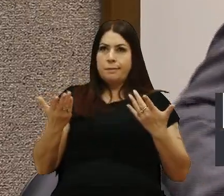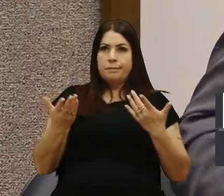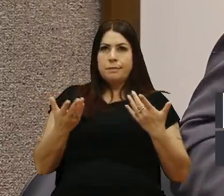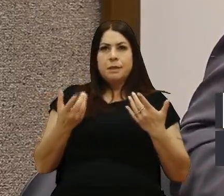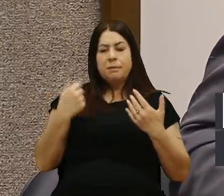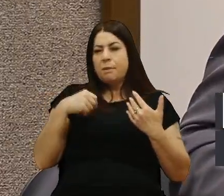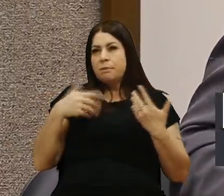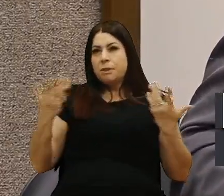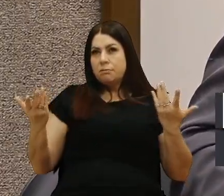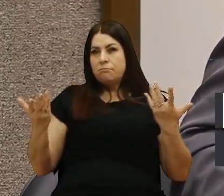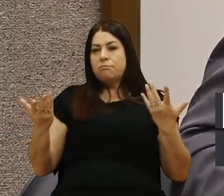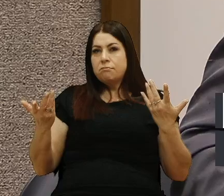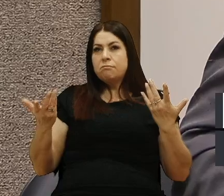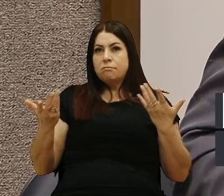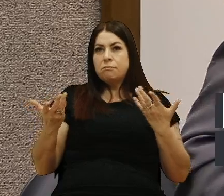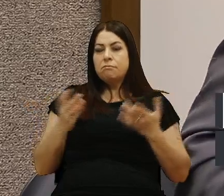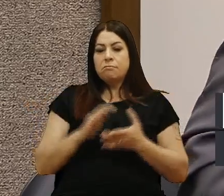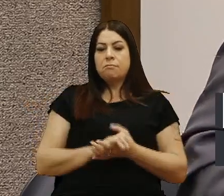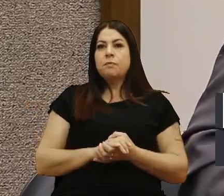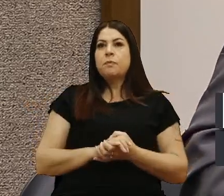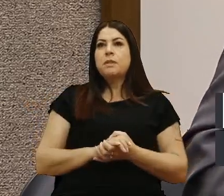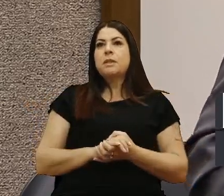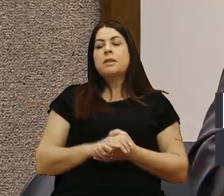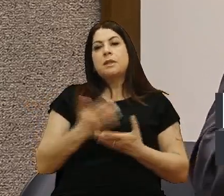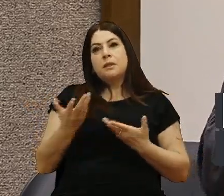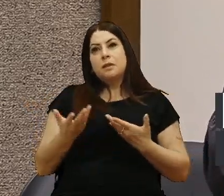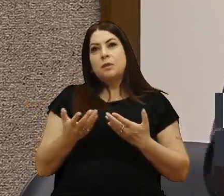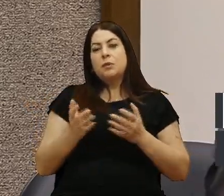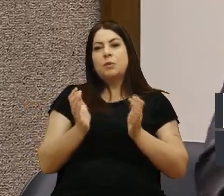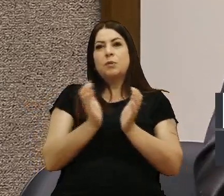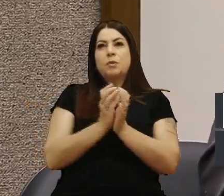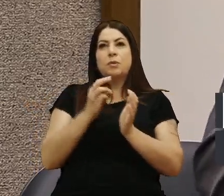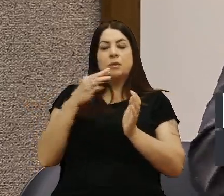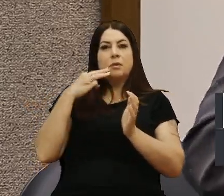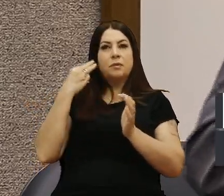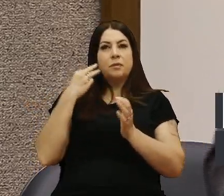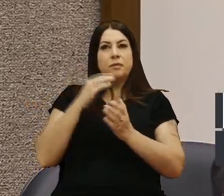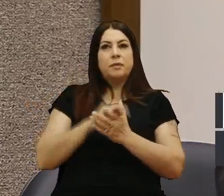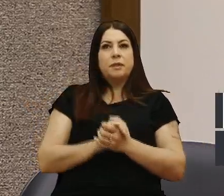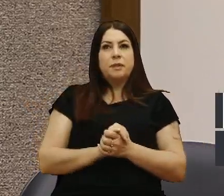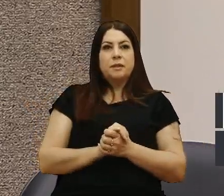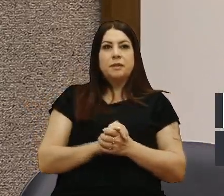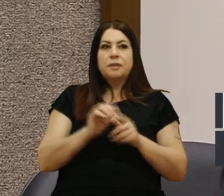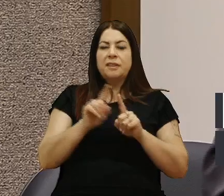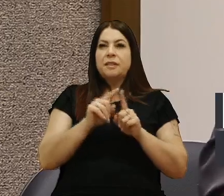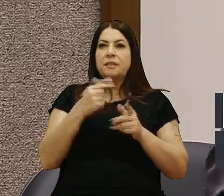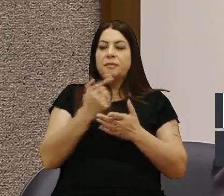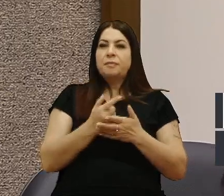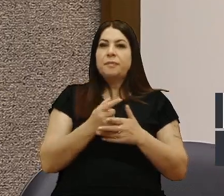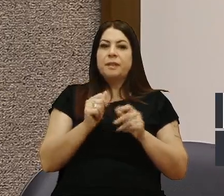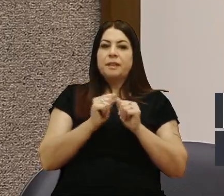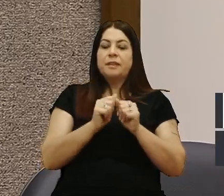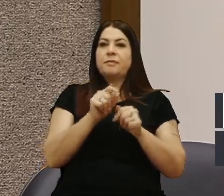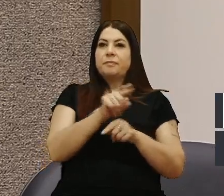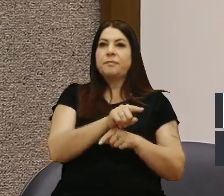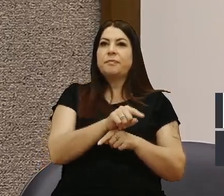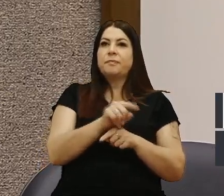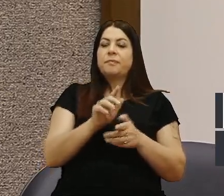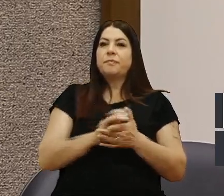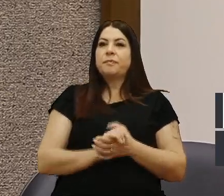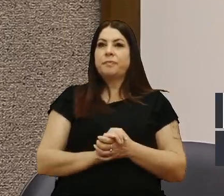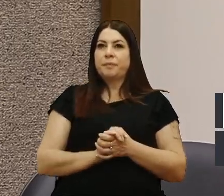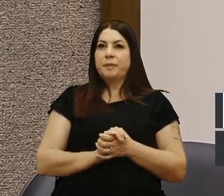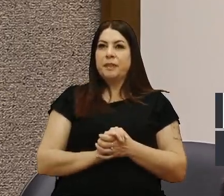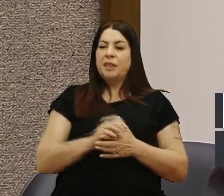mais precisa. Então, nobre colega Marisol, eu vou votar sim, e quero estar junto